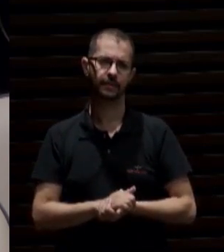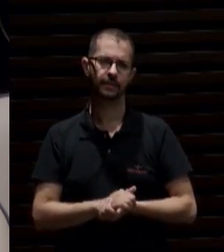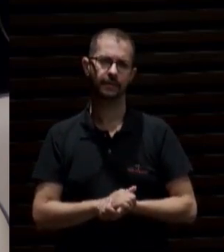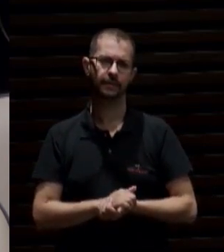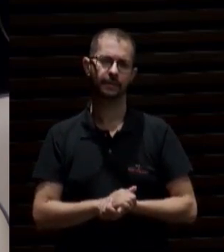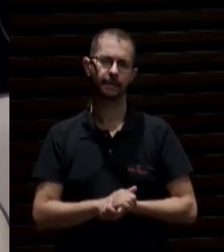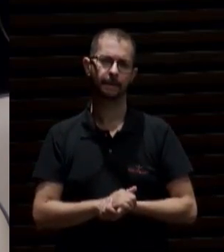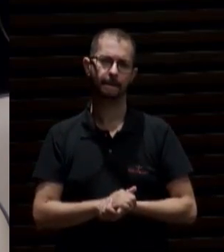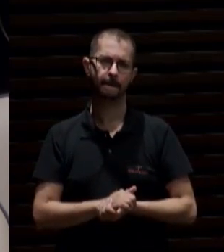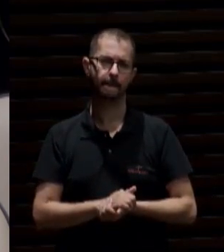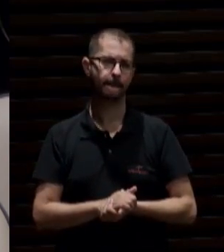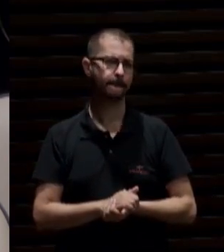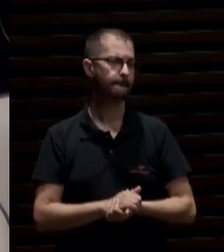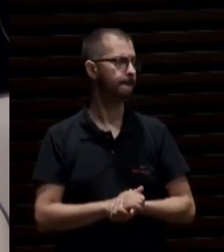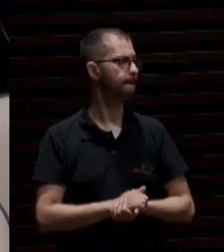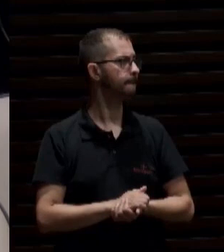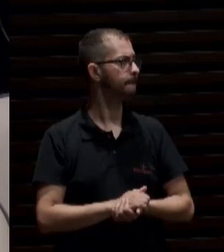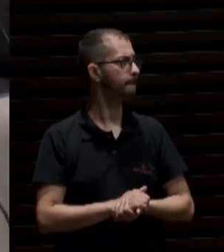Deixa eu ler aqui para poder ler melhor, estou um pouco rouco já.